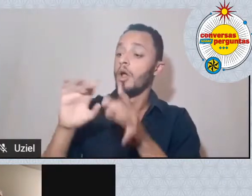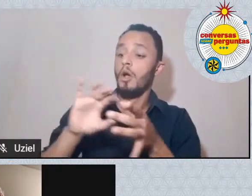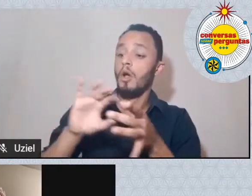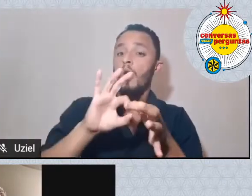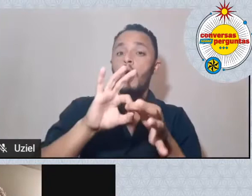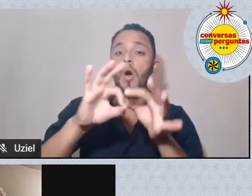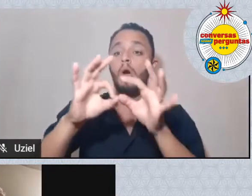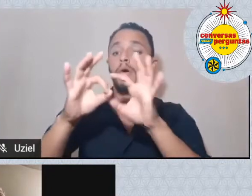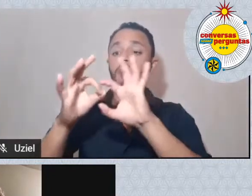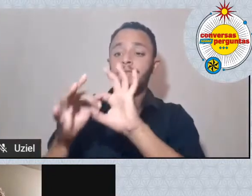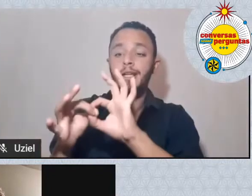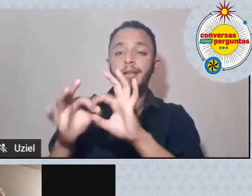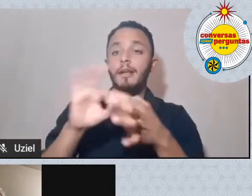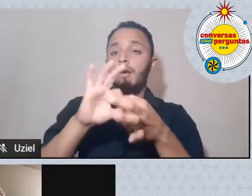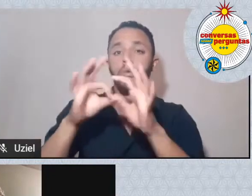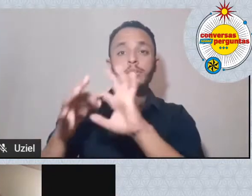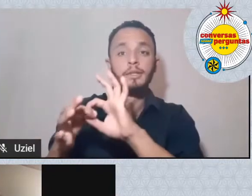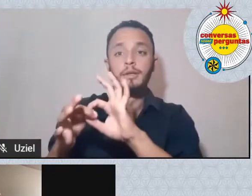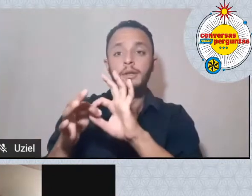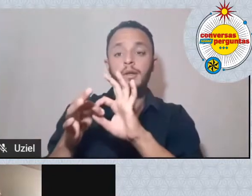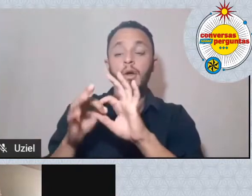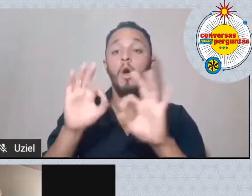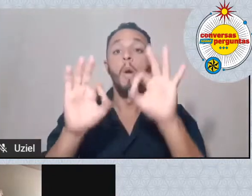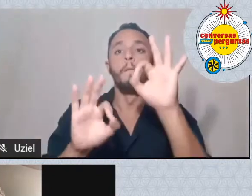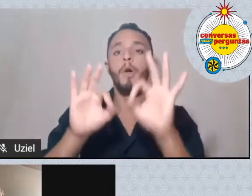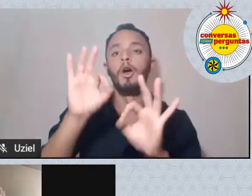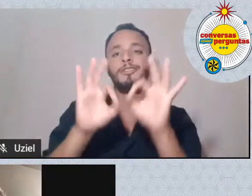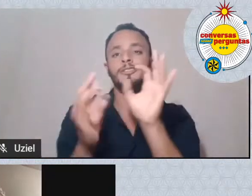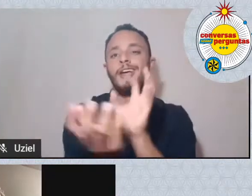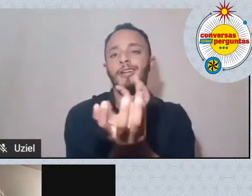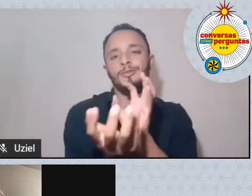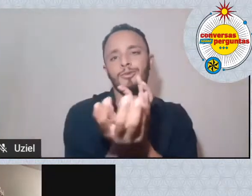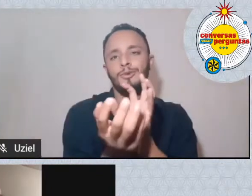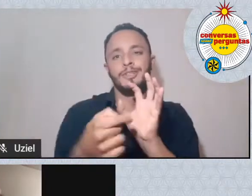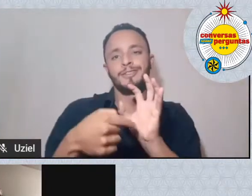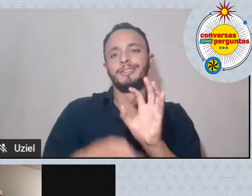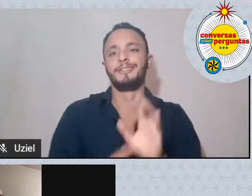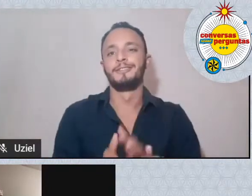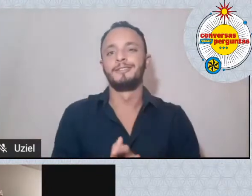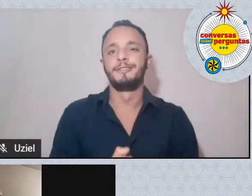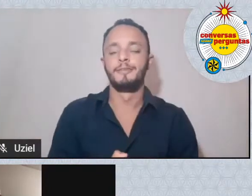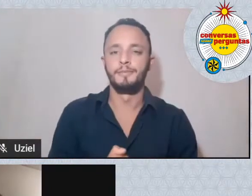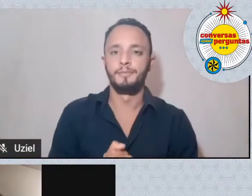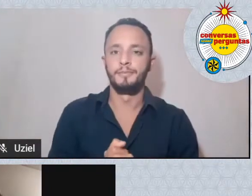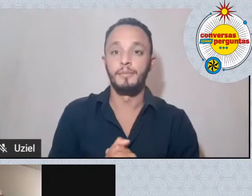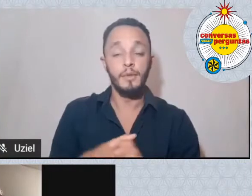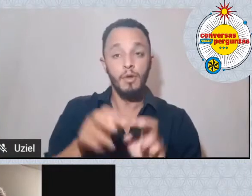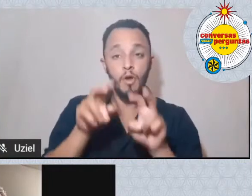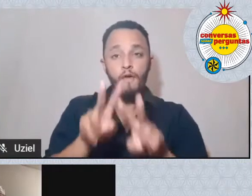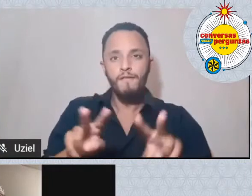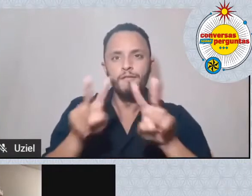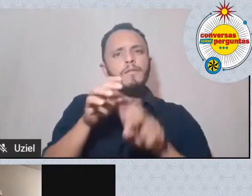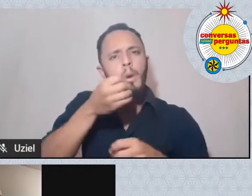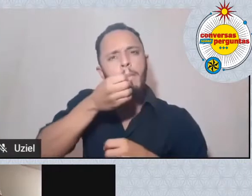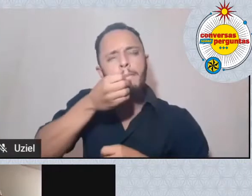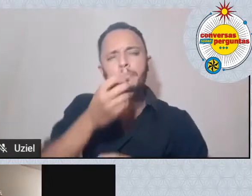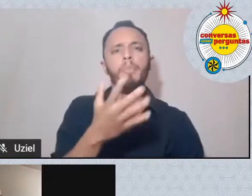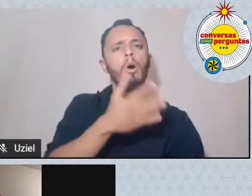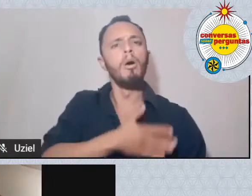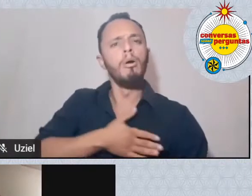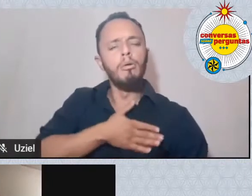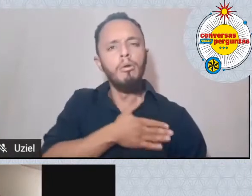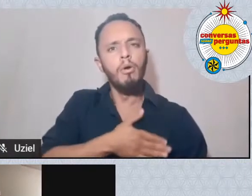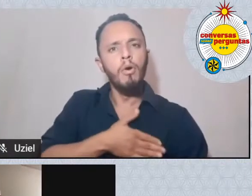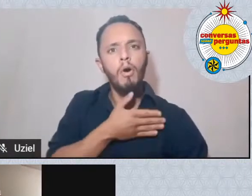projeto daquele coletivo. Então, eu vejo, em princípio, com bons olhos a emergência, em tão pouco tempo,